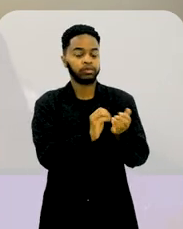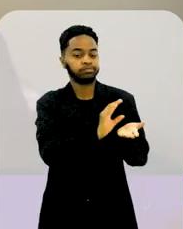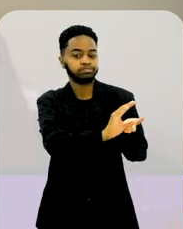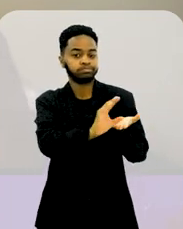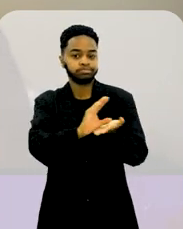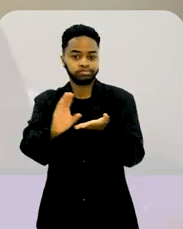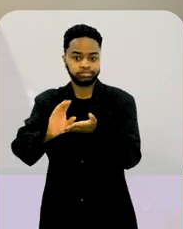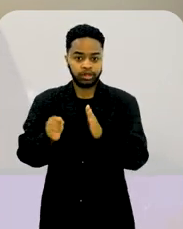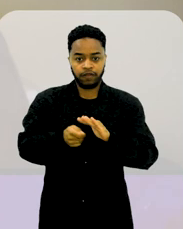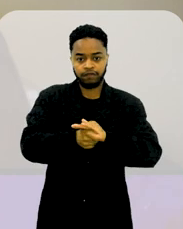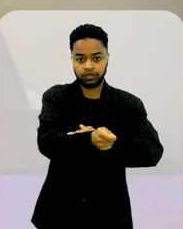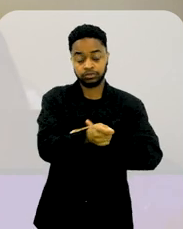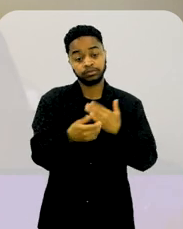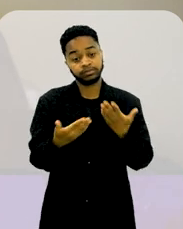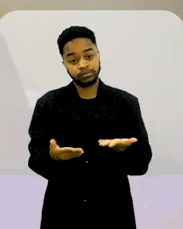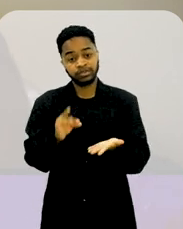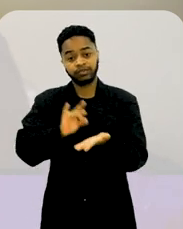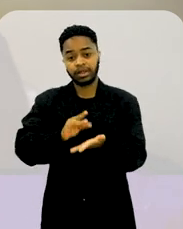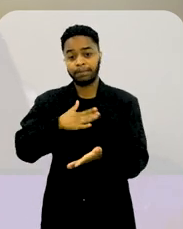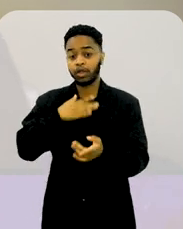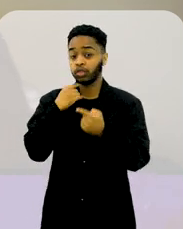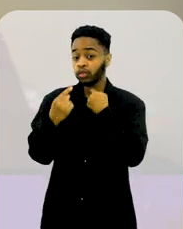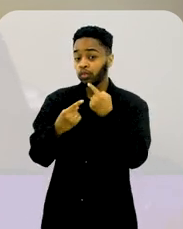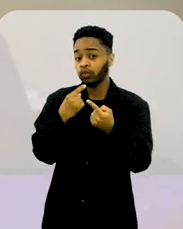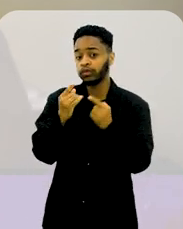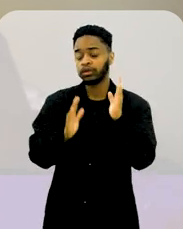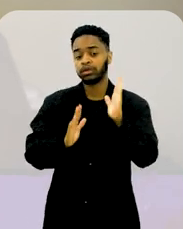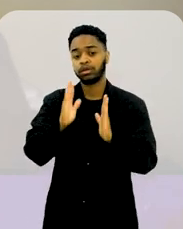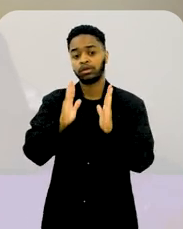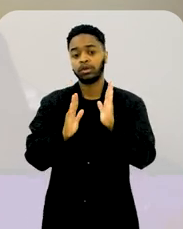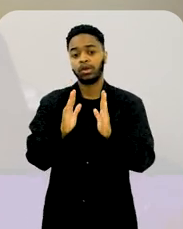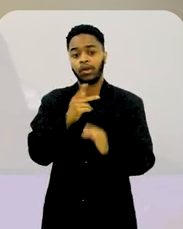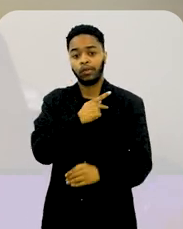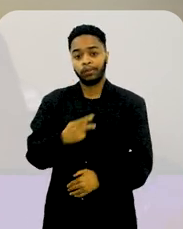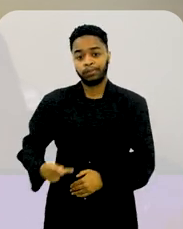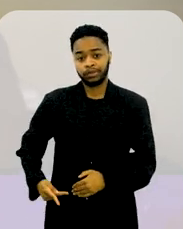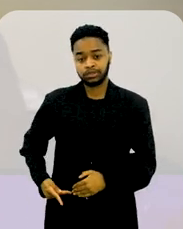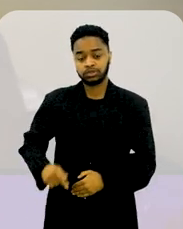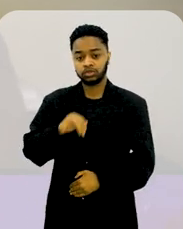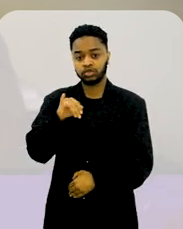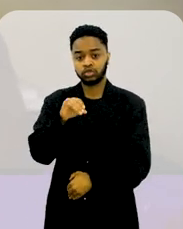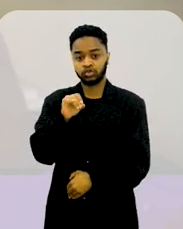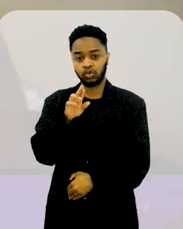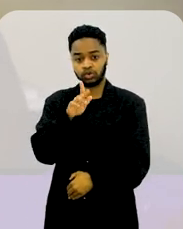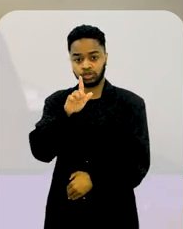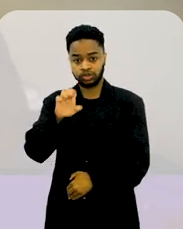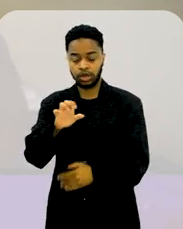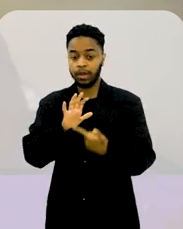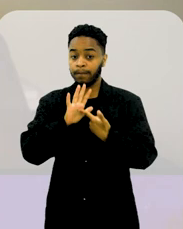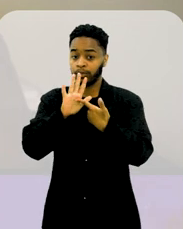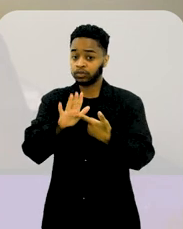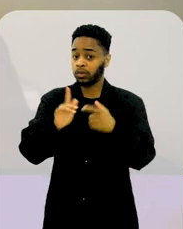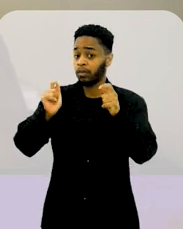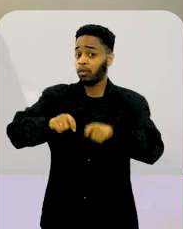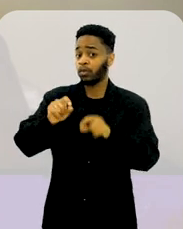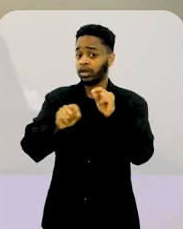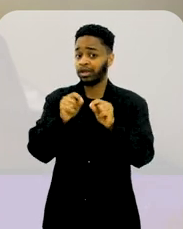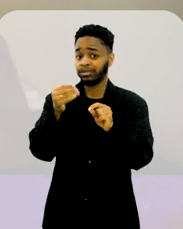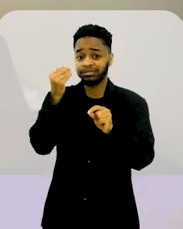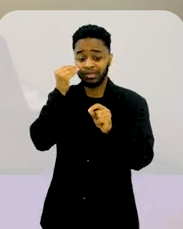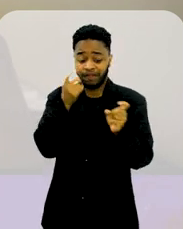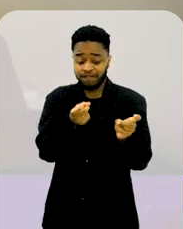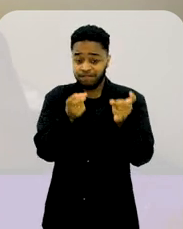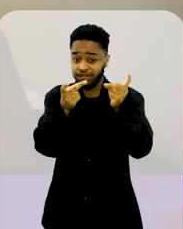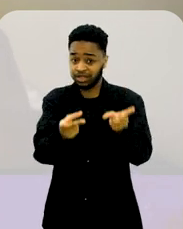acionistas então assim a minha grande dúvida naquele momento em que o presidente Jorge salgado apresentava a possibilidade de